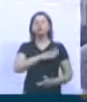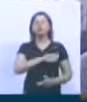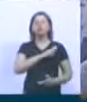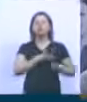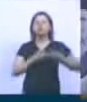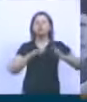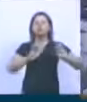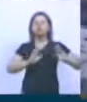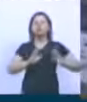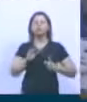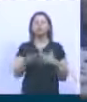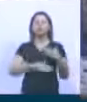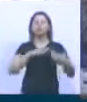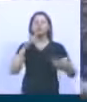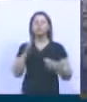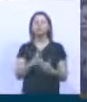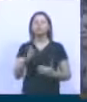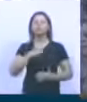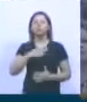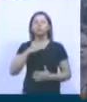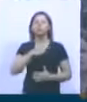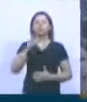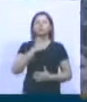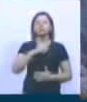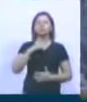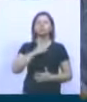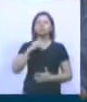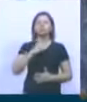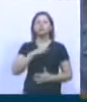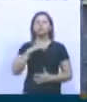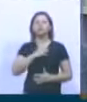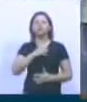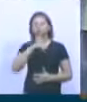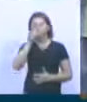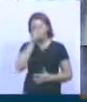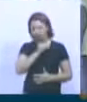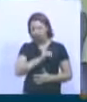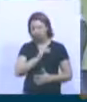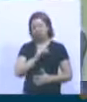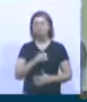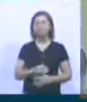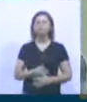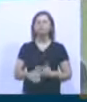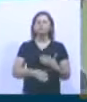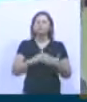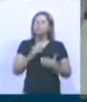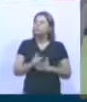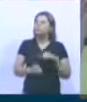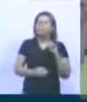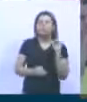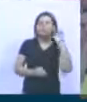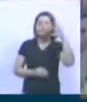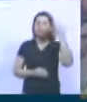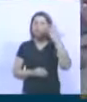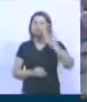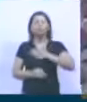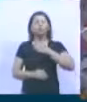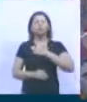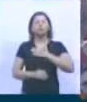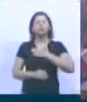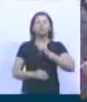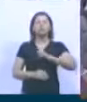aberto todos os meus sentimentos de rejeição. Seja o que for que tenha acontecido comigo,